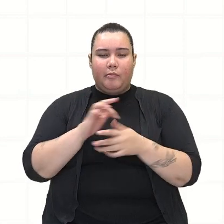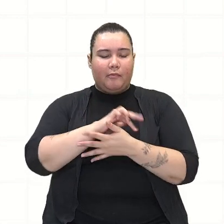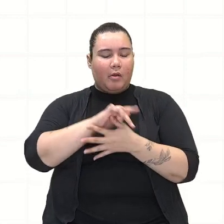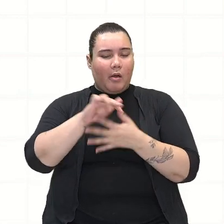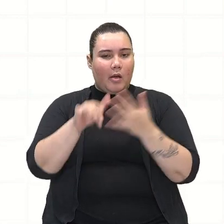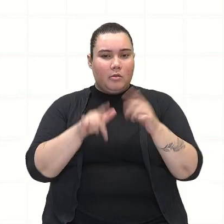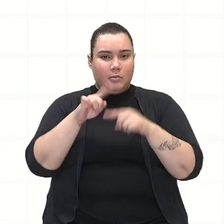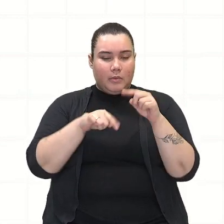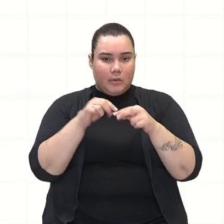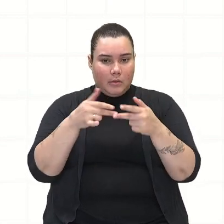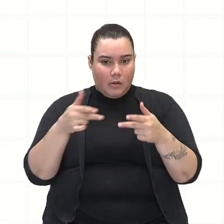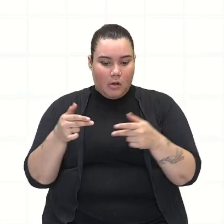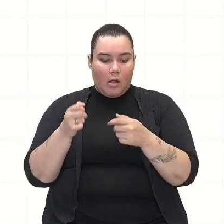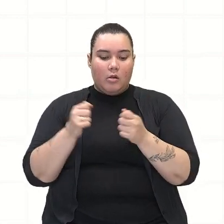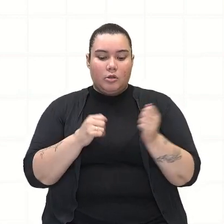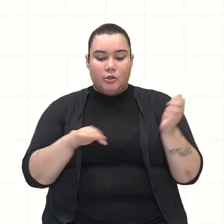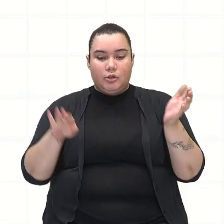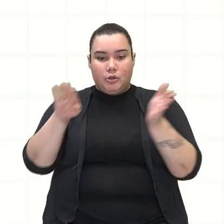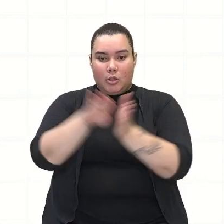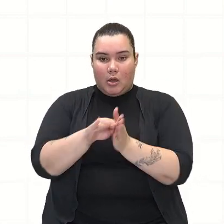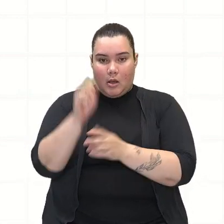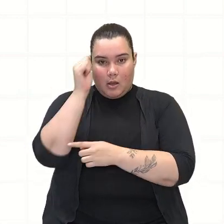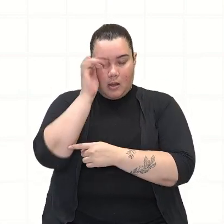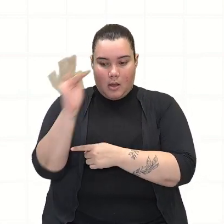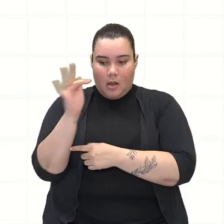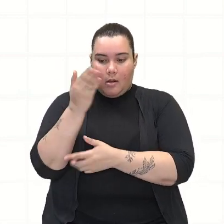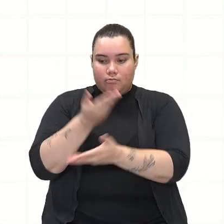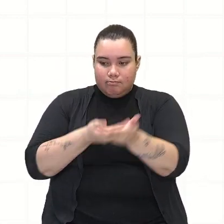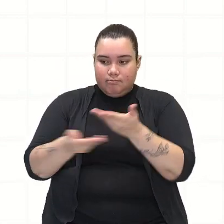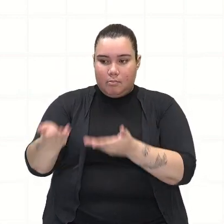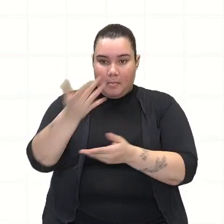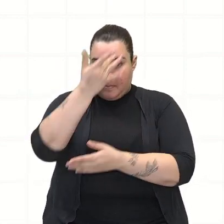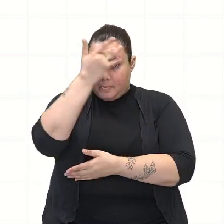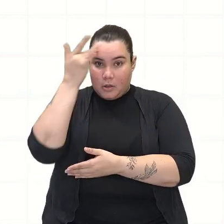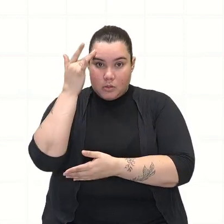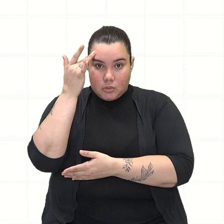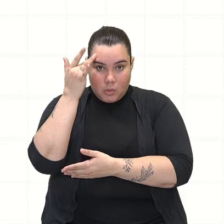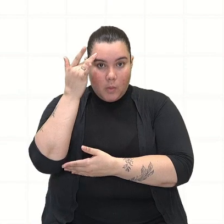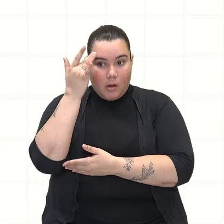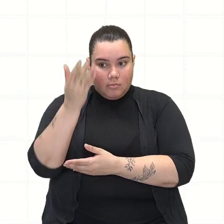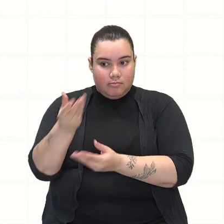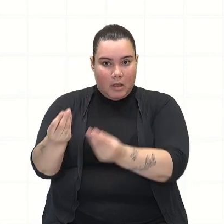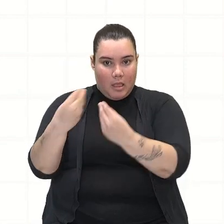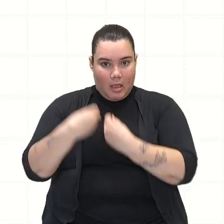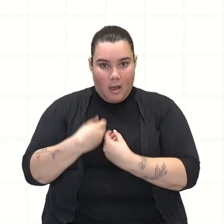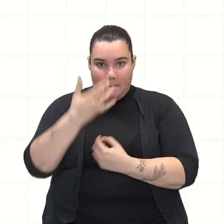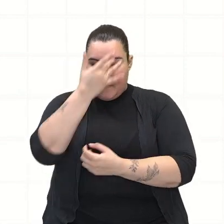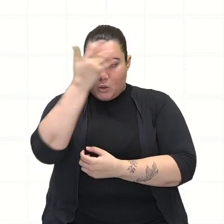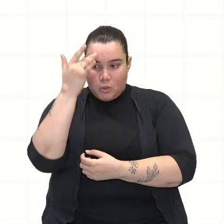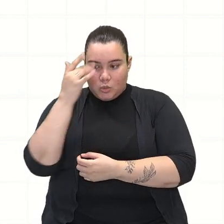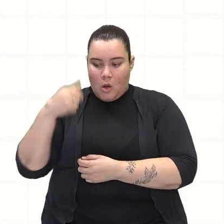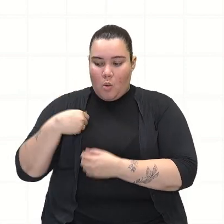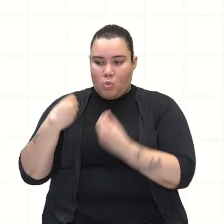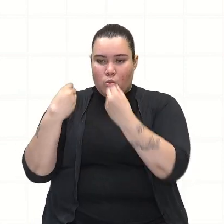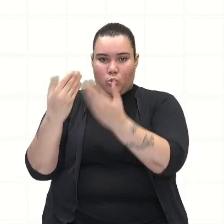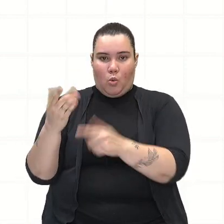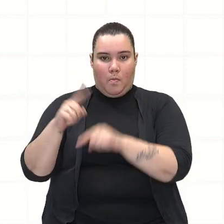produtos, levavam para a África, onde eles trocavam esses produtos por pessoas, por africanos escravizados,